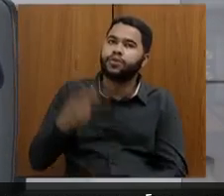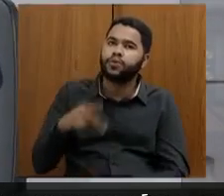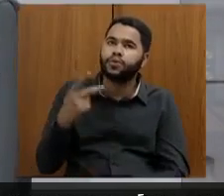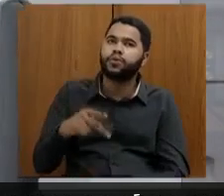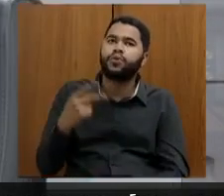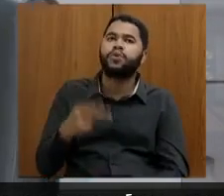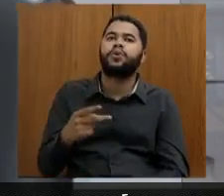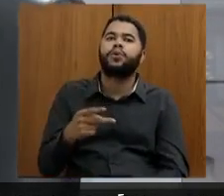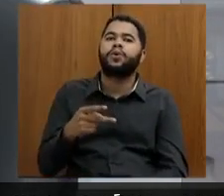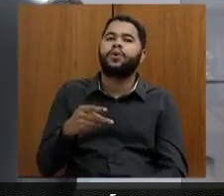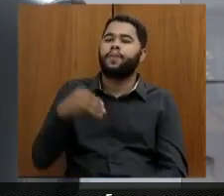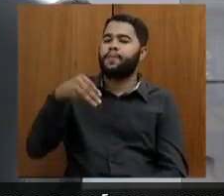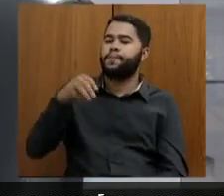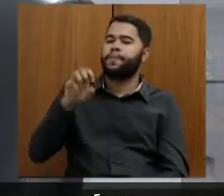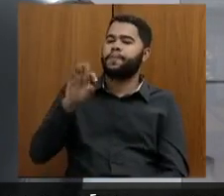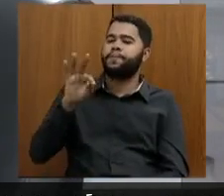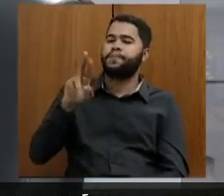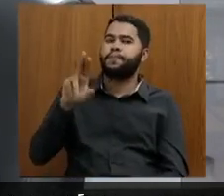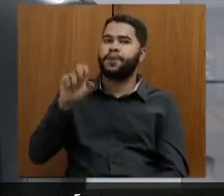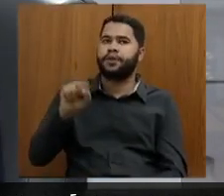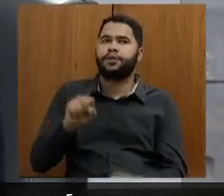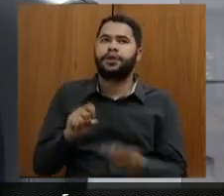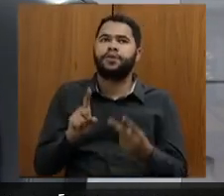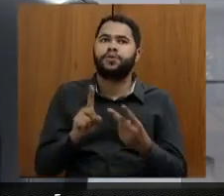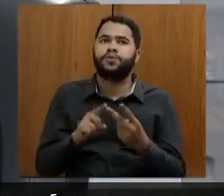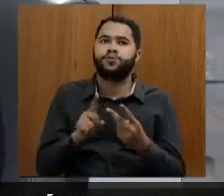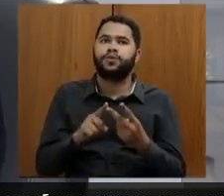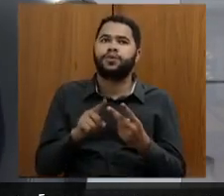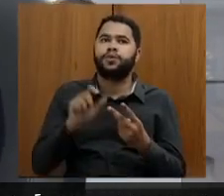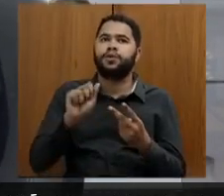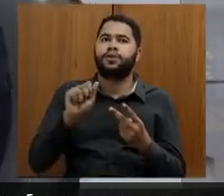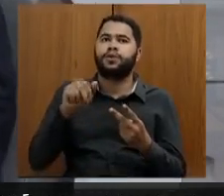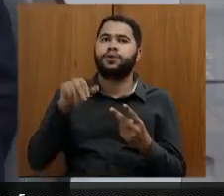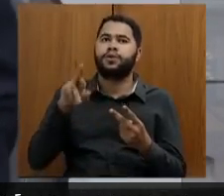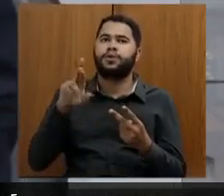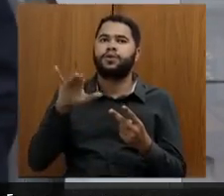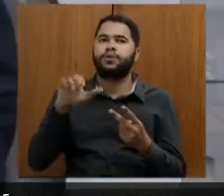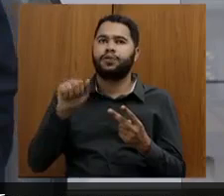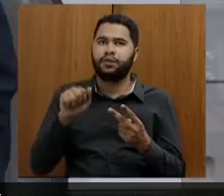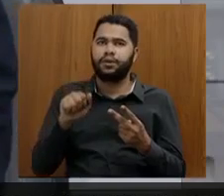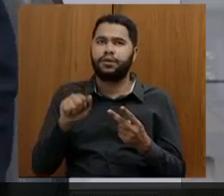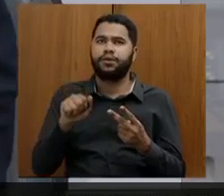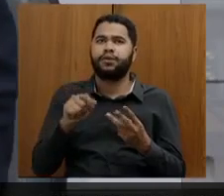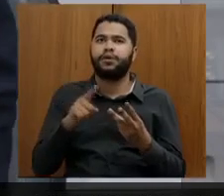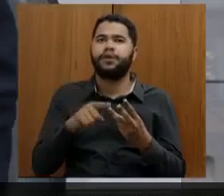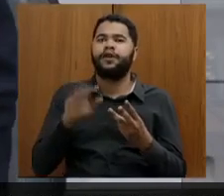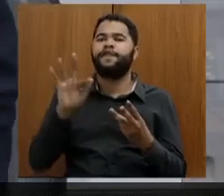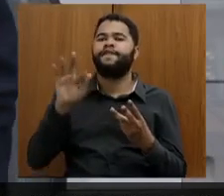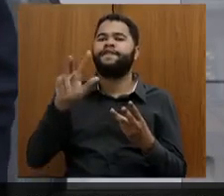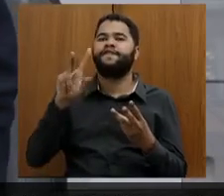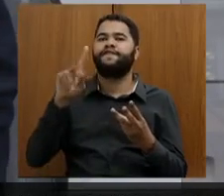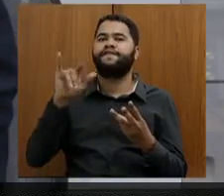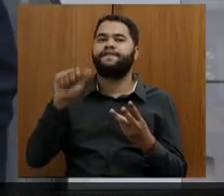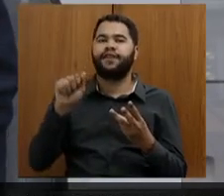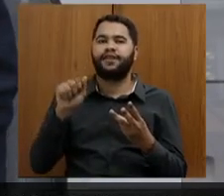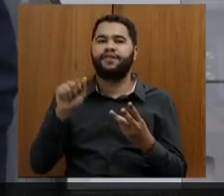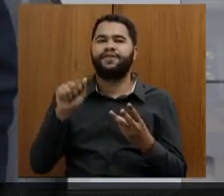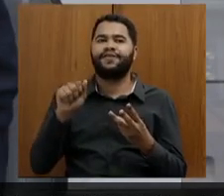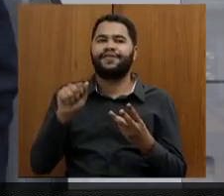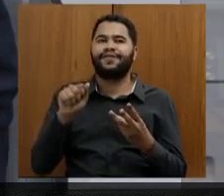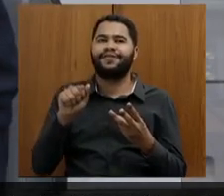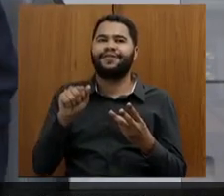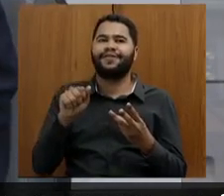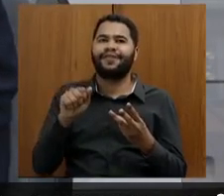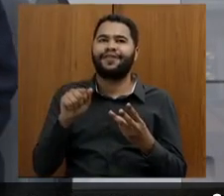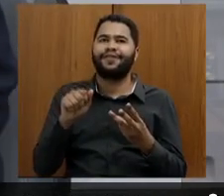na nossos consultores Doutor Mateus a doutora Oi Andreia Dr André Flavinha tá vendo